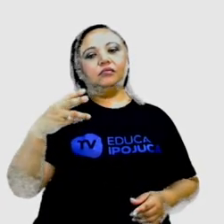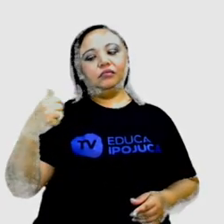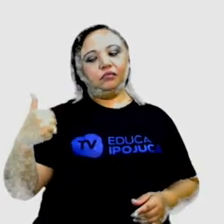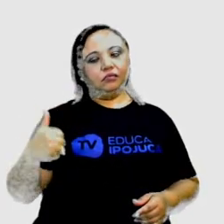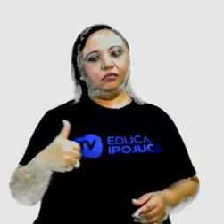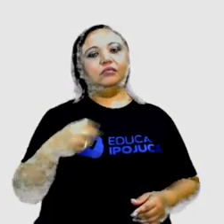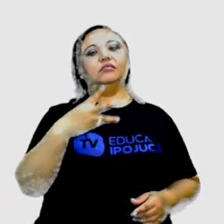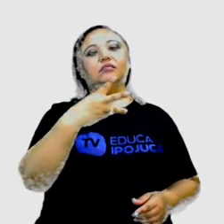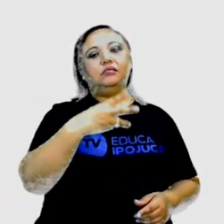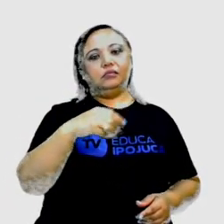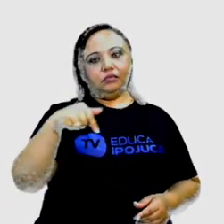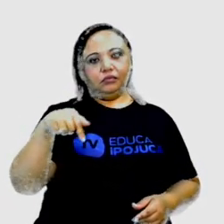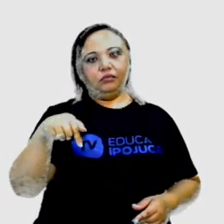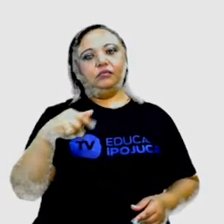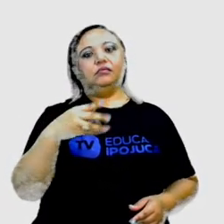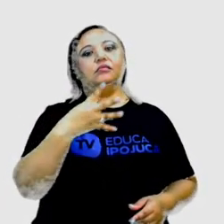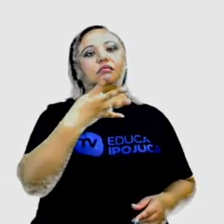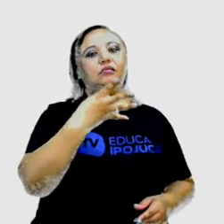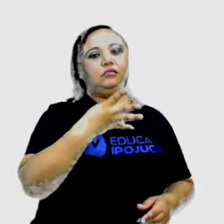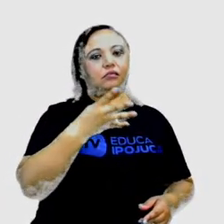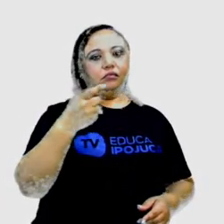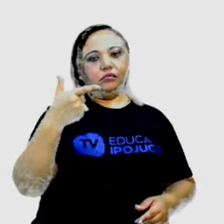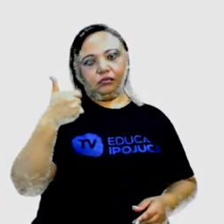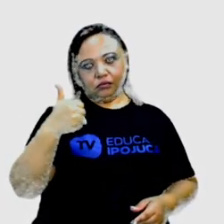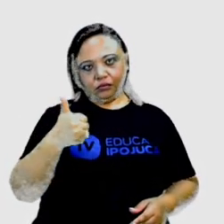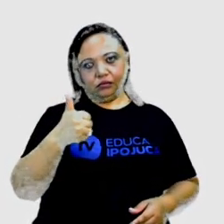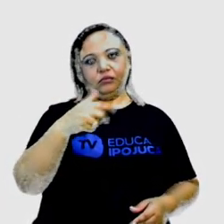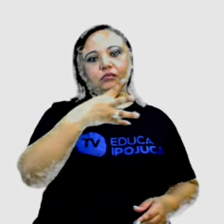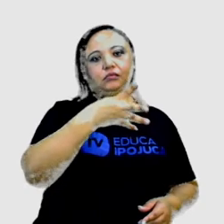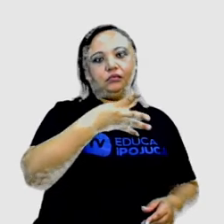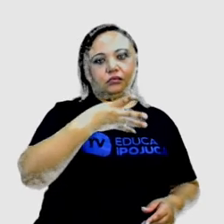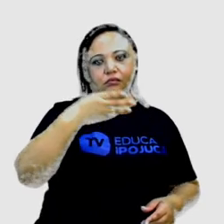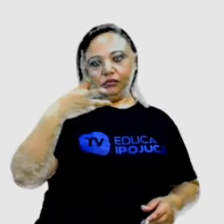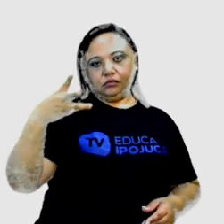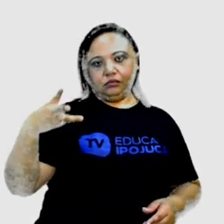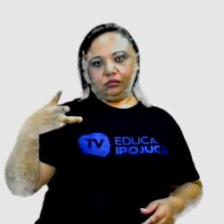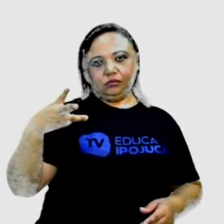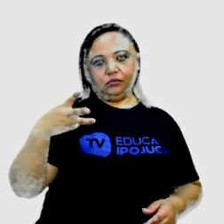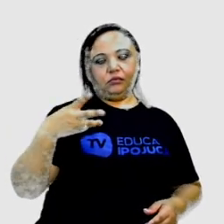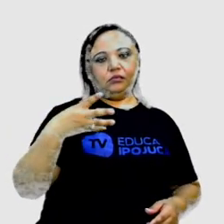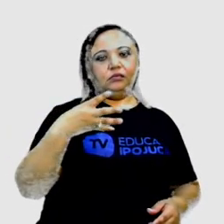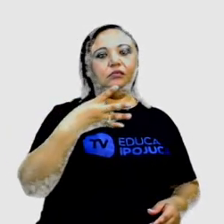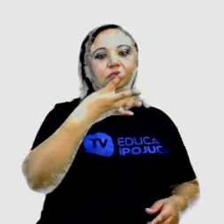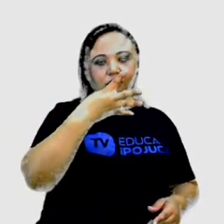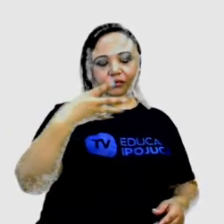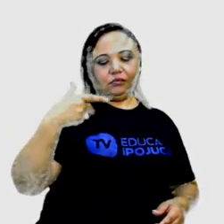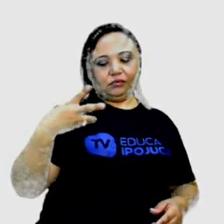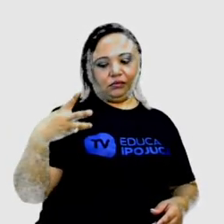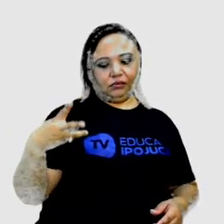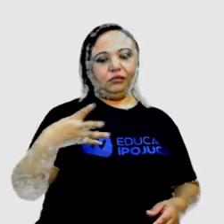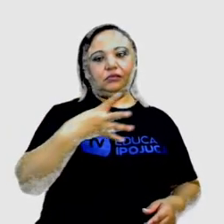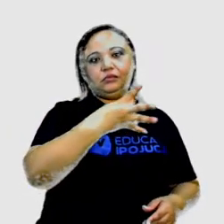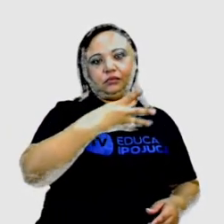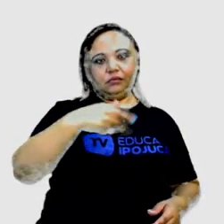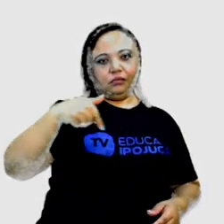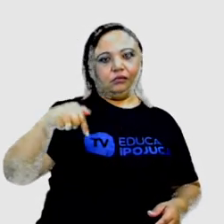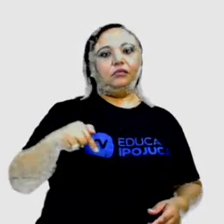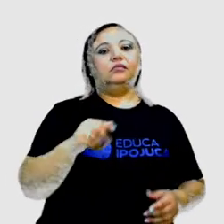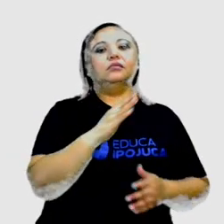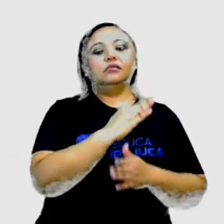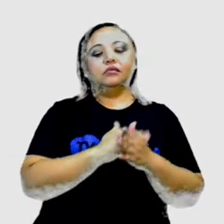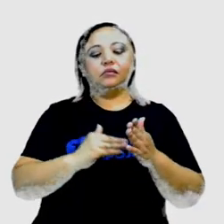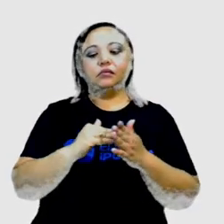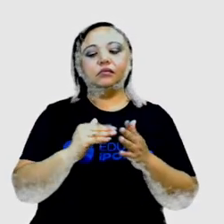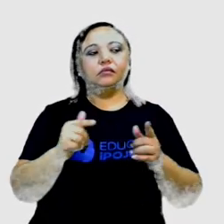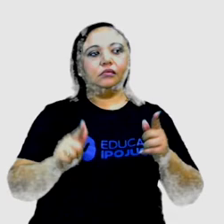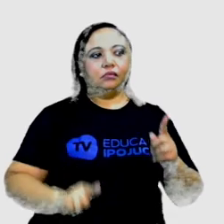31, o 37, o 41, o 43, o 47, todos esses são primos.